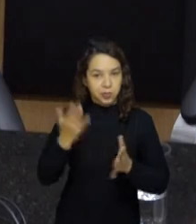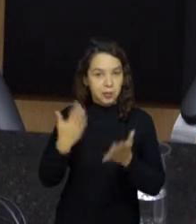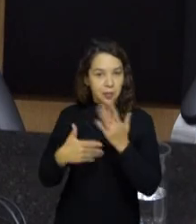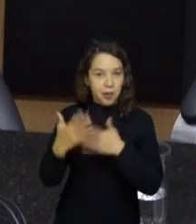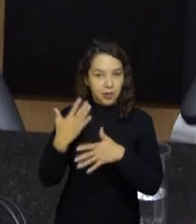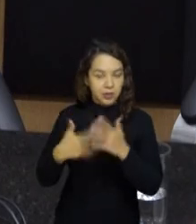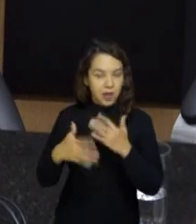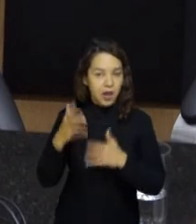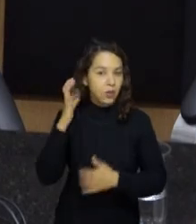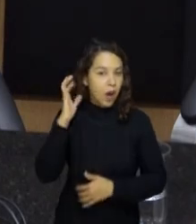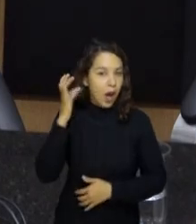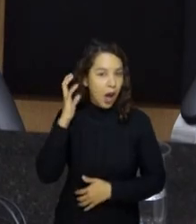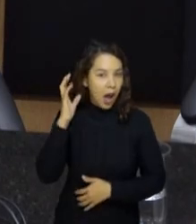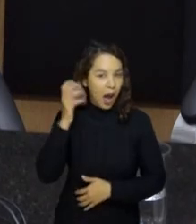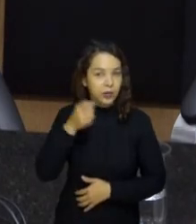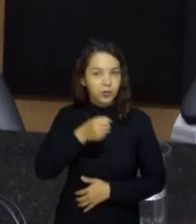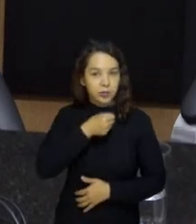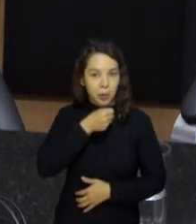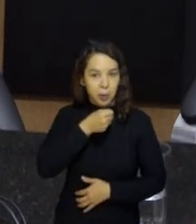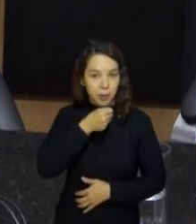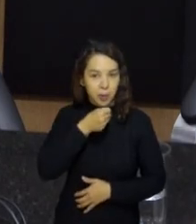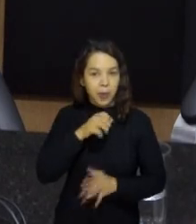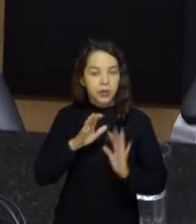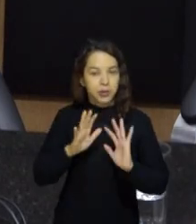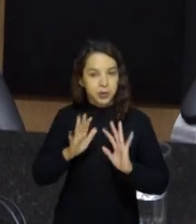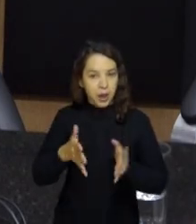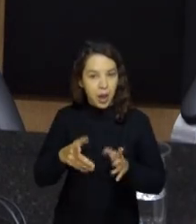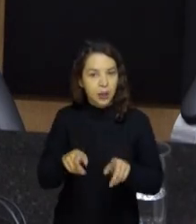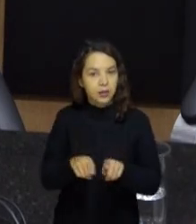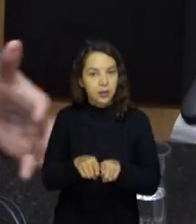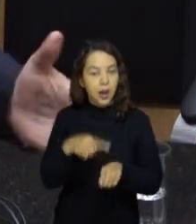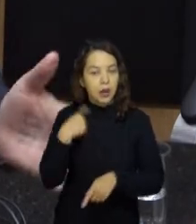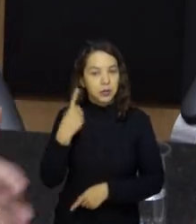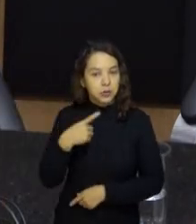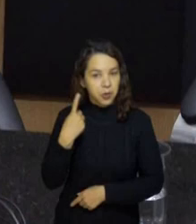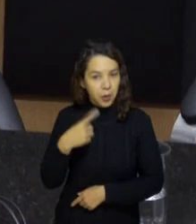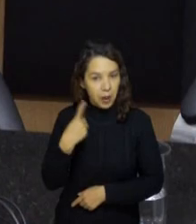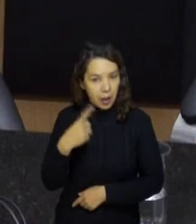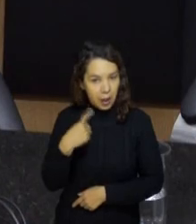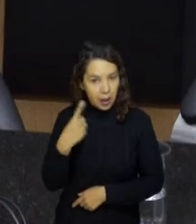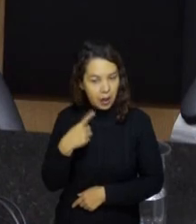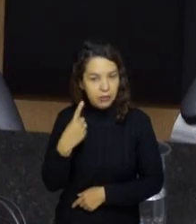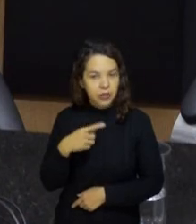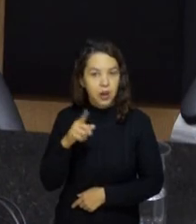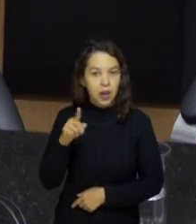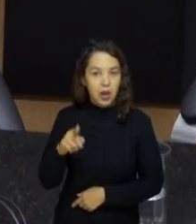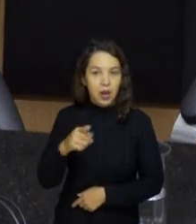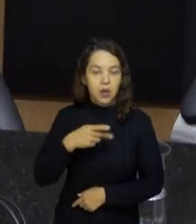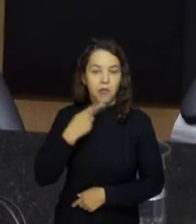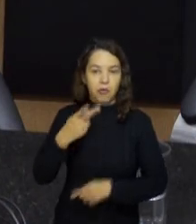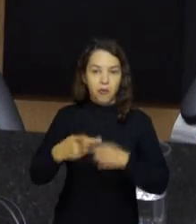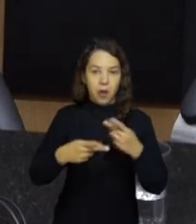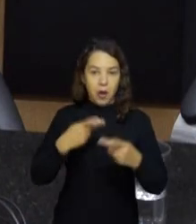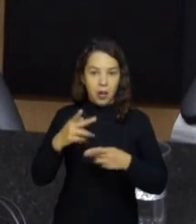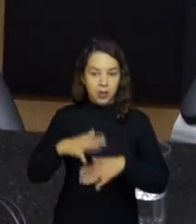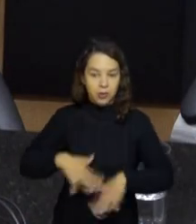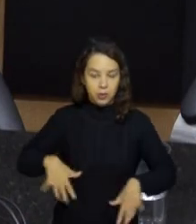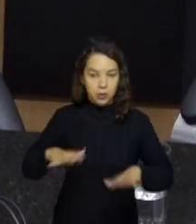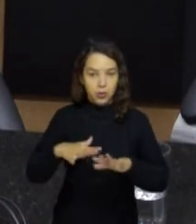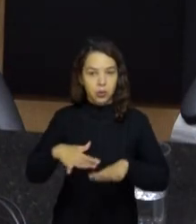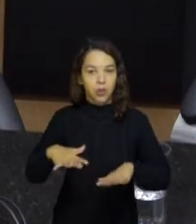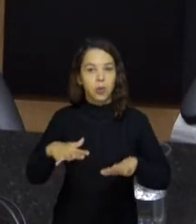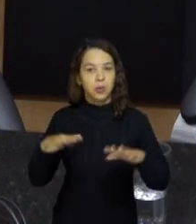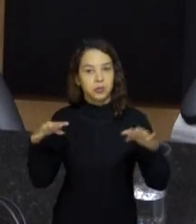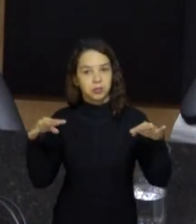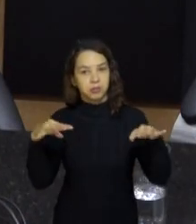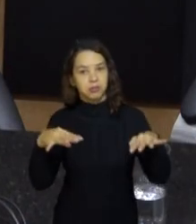também, advogado, né, um homem que, quando fala, todos prestam muita atenção.